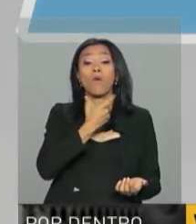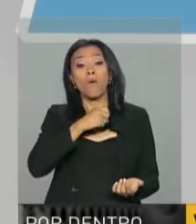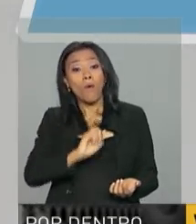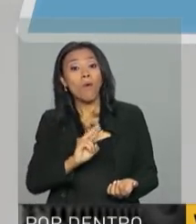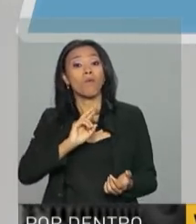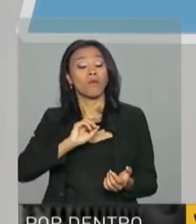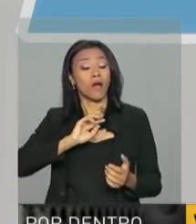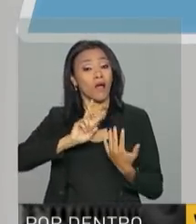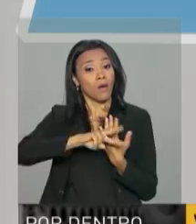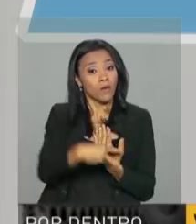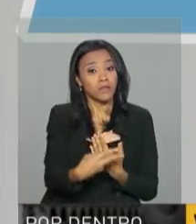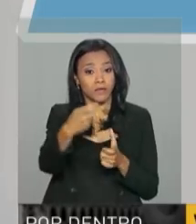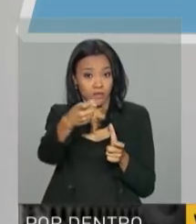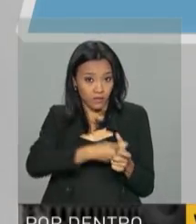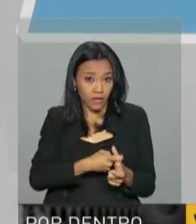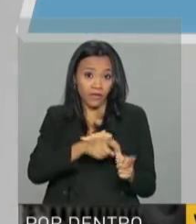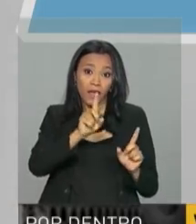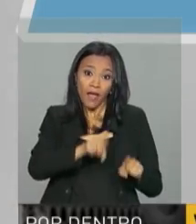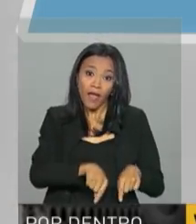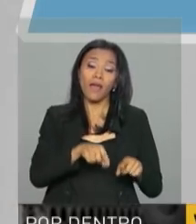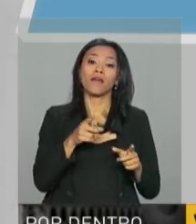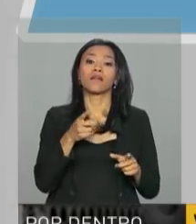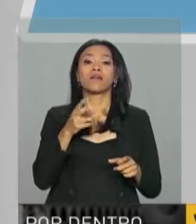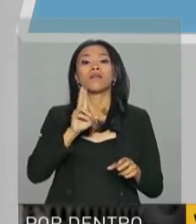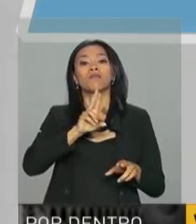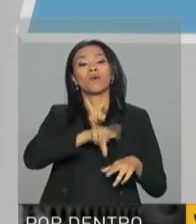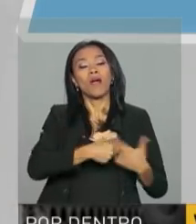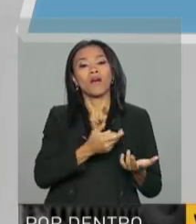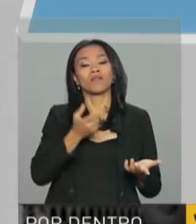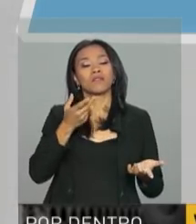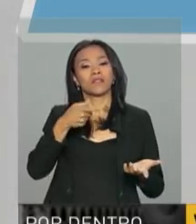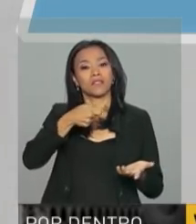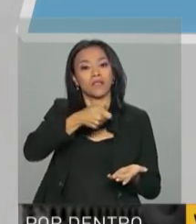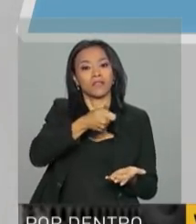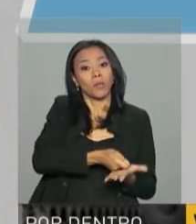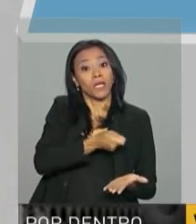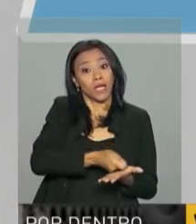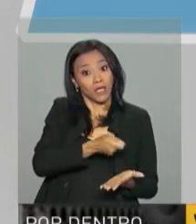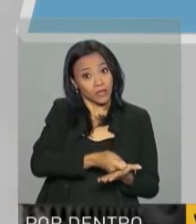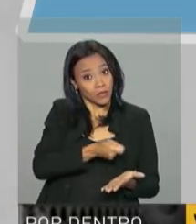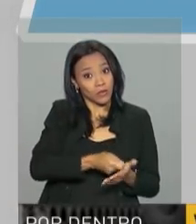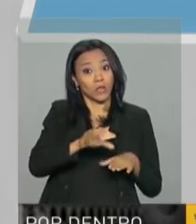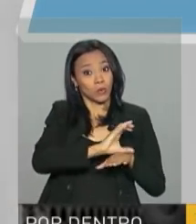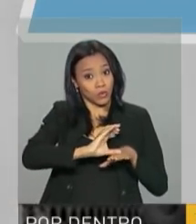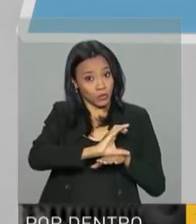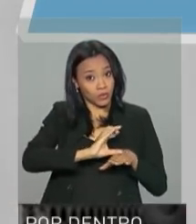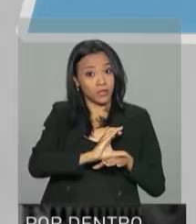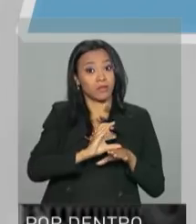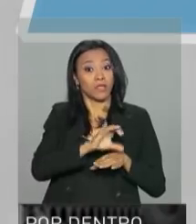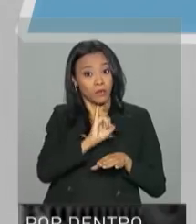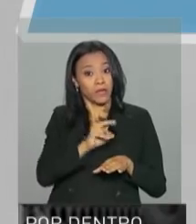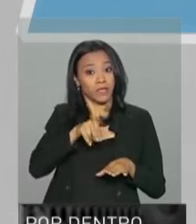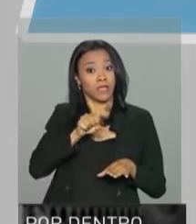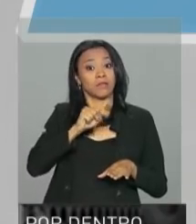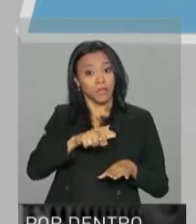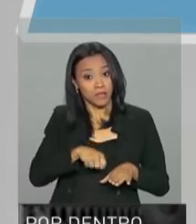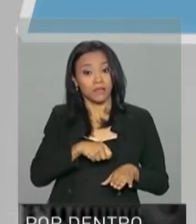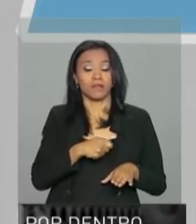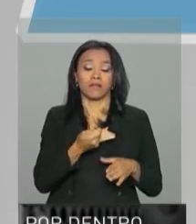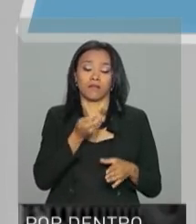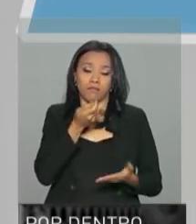déficit repousa nas obrigações constitucionais que a Previdência tem de honrar? Muito bom dia, Walter. Bem,